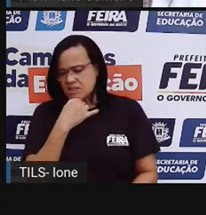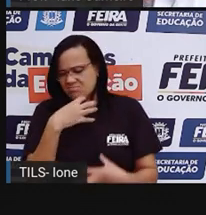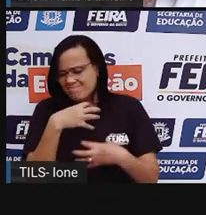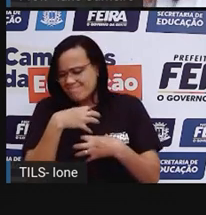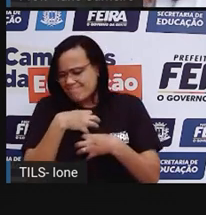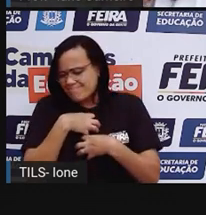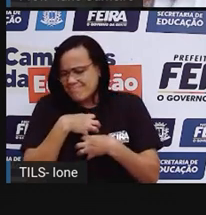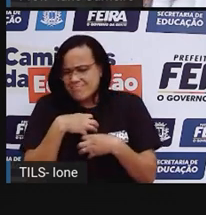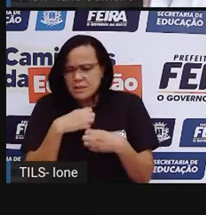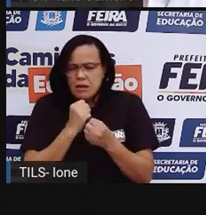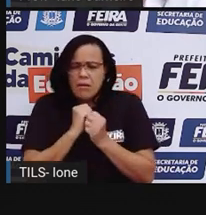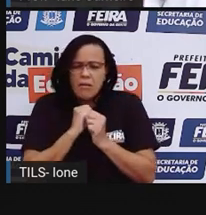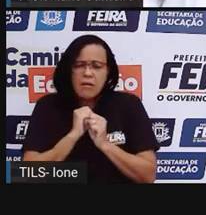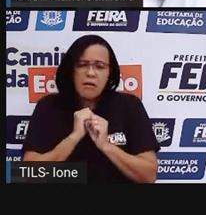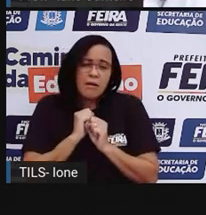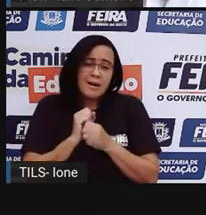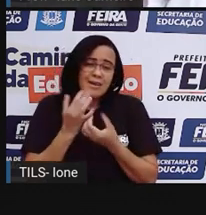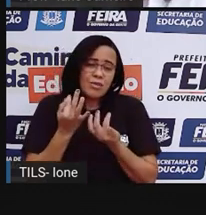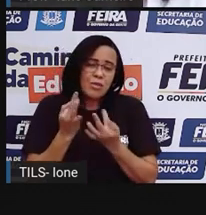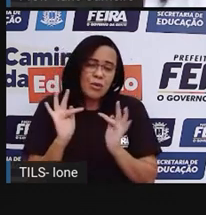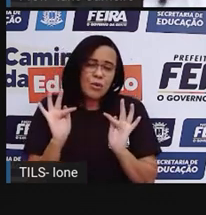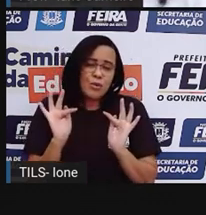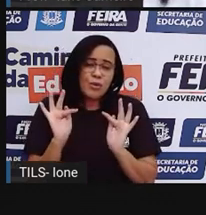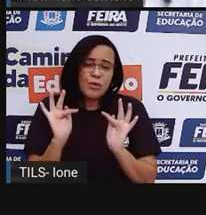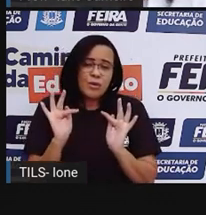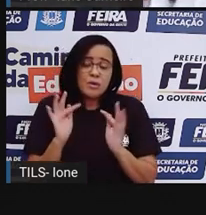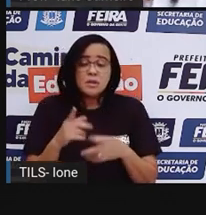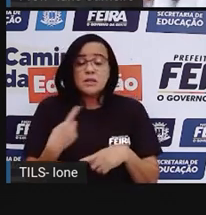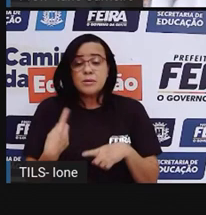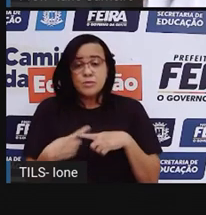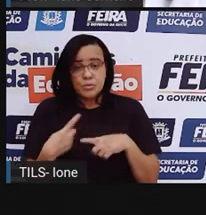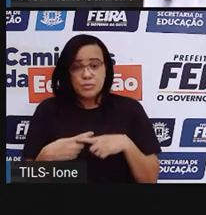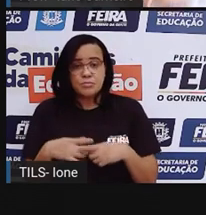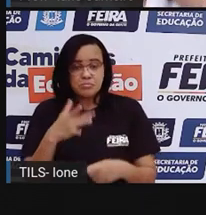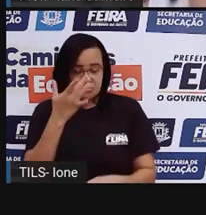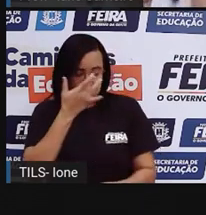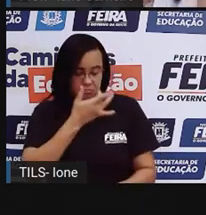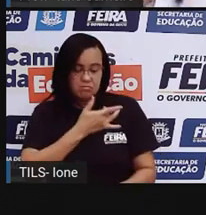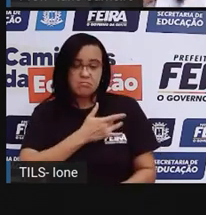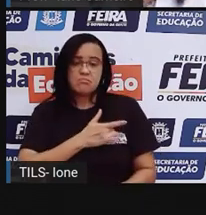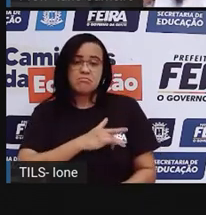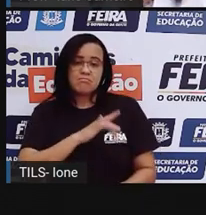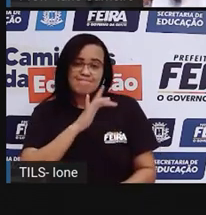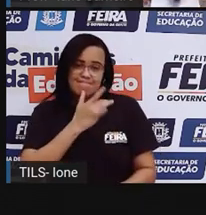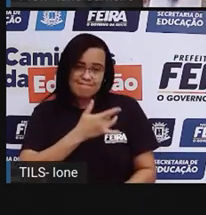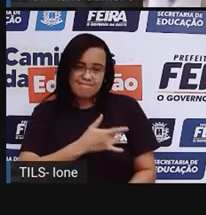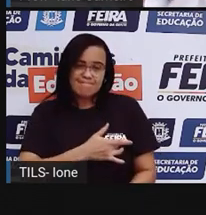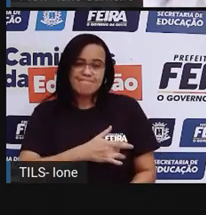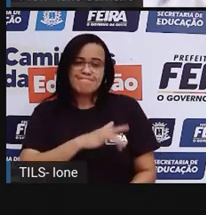da gente aperta, né? É o sentimento de compaixão, né? Que é você sentir piedade, né? Ter